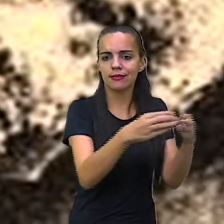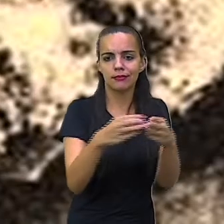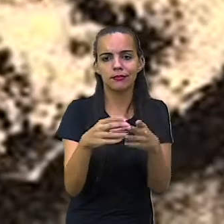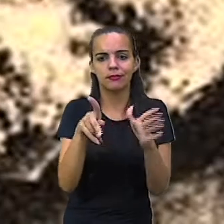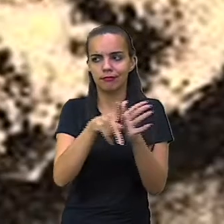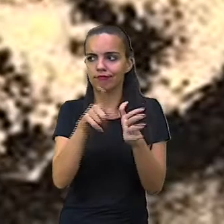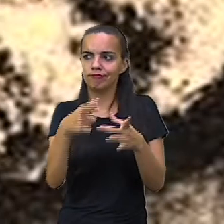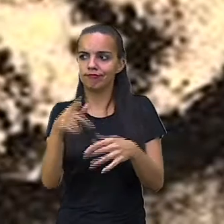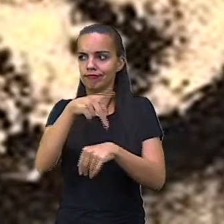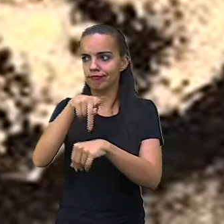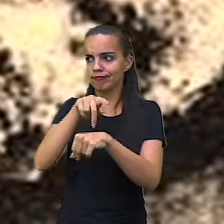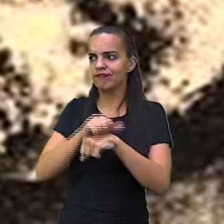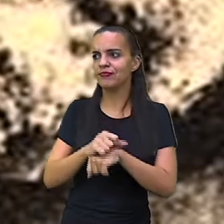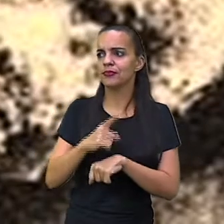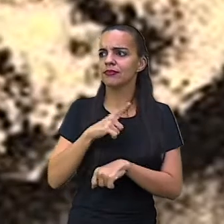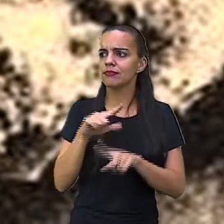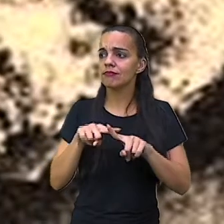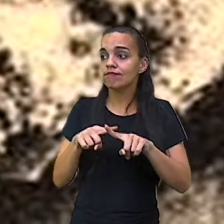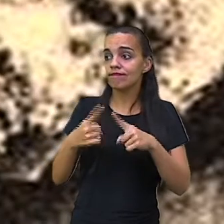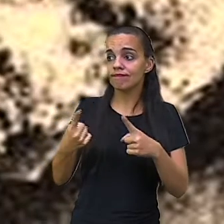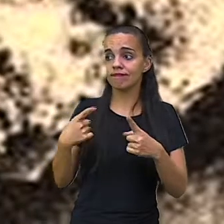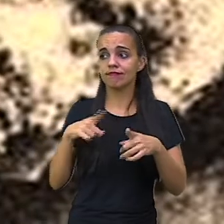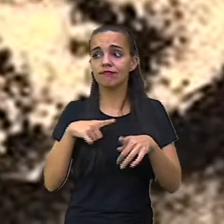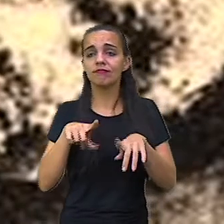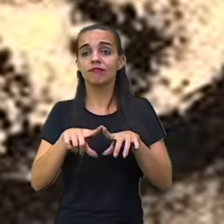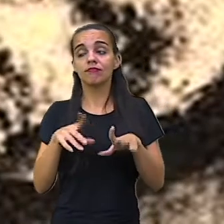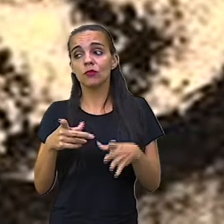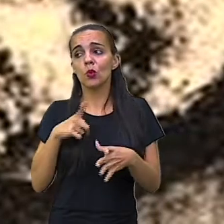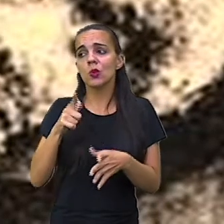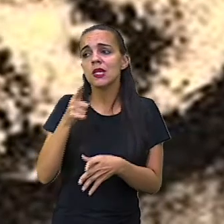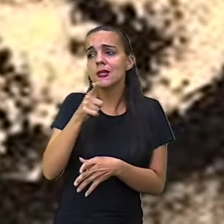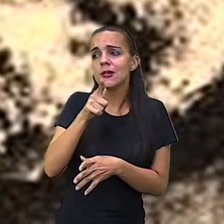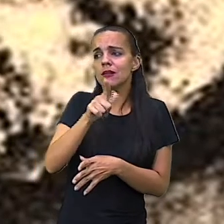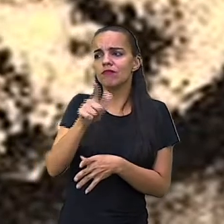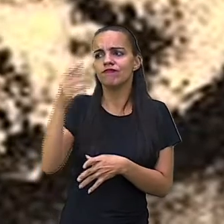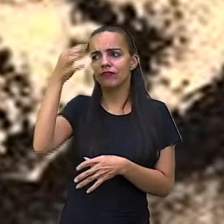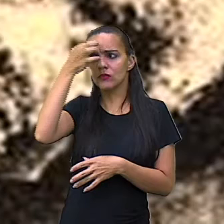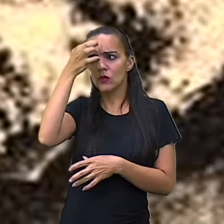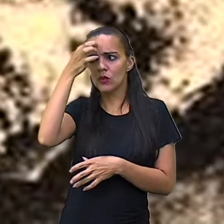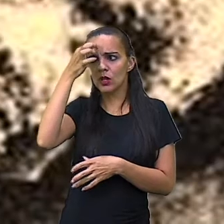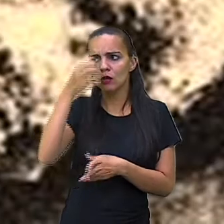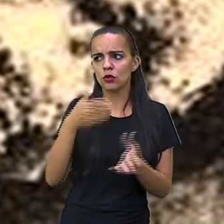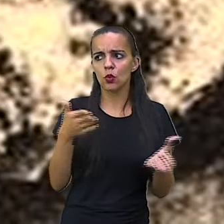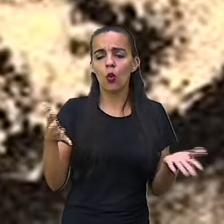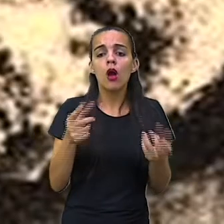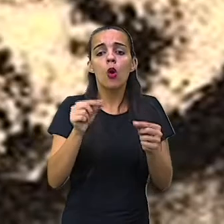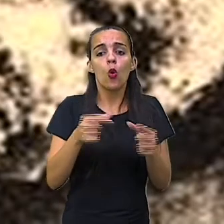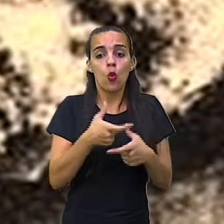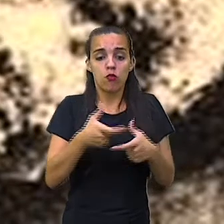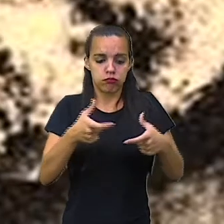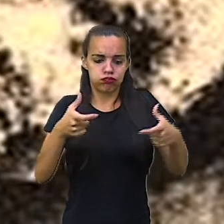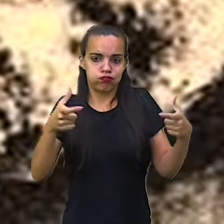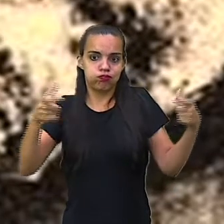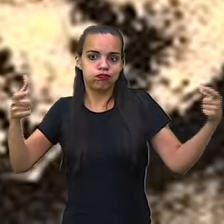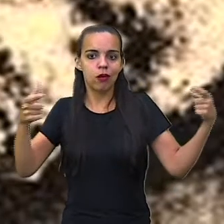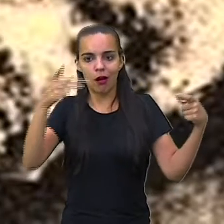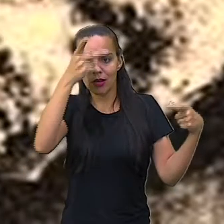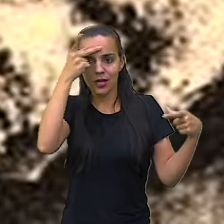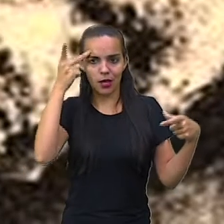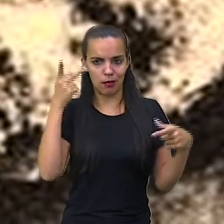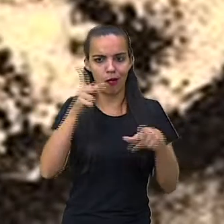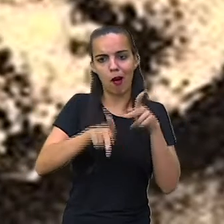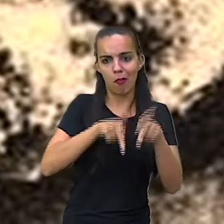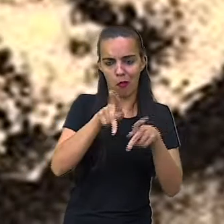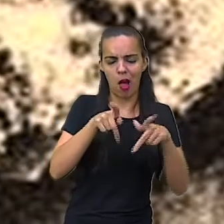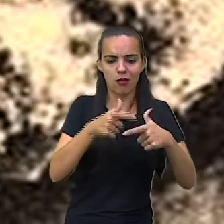maneira individual, para, assim, conscientizar o maior número de pessoas sobre os problemas